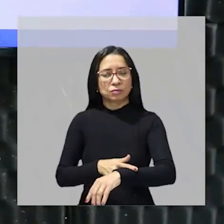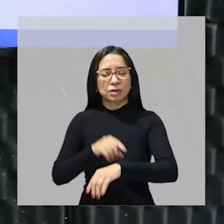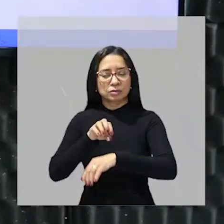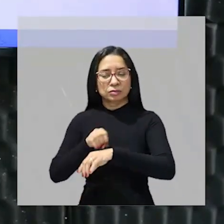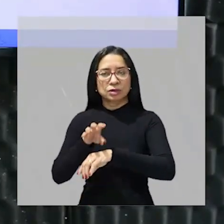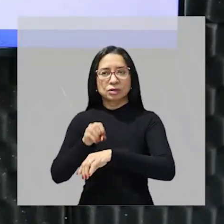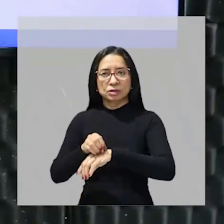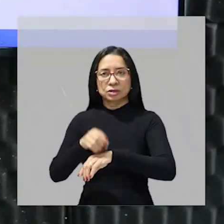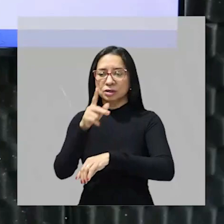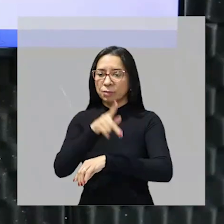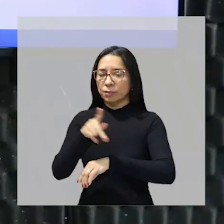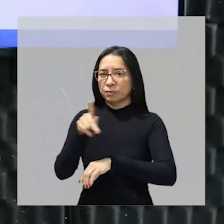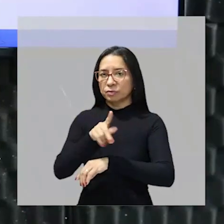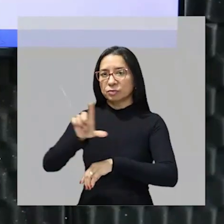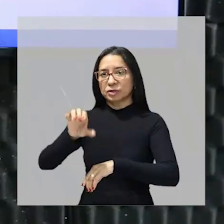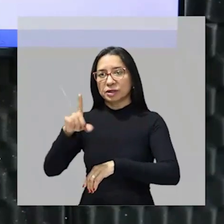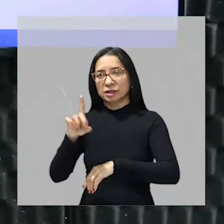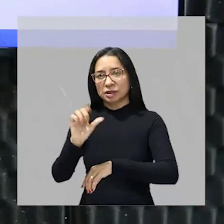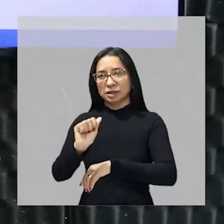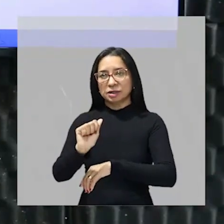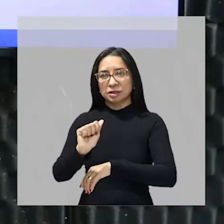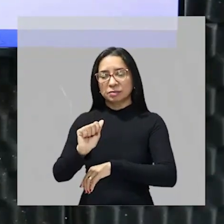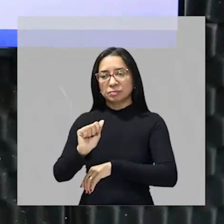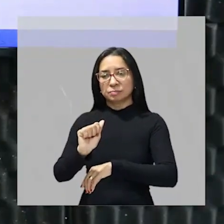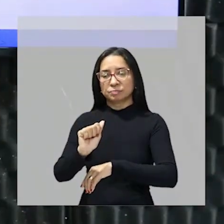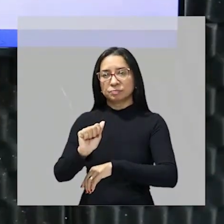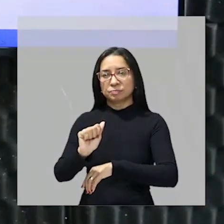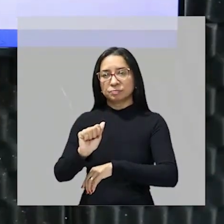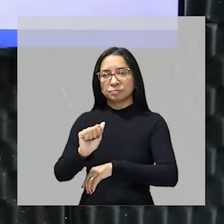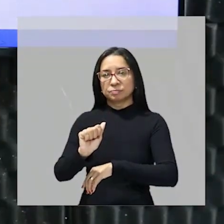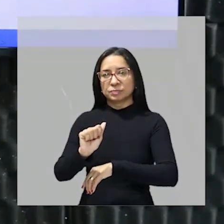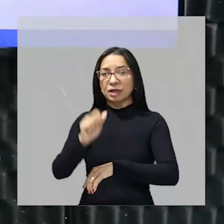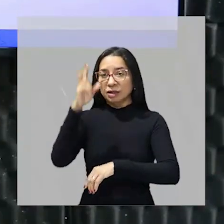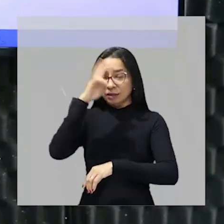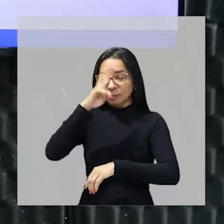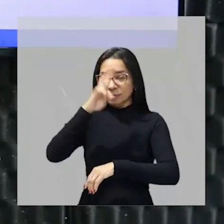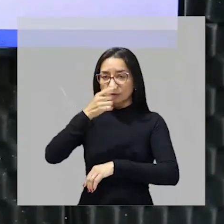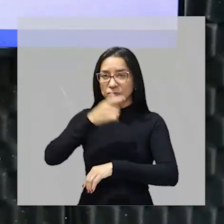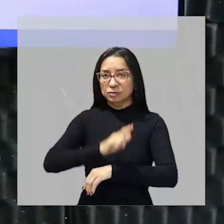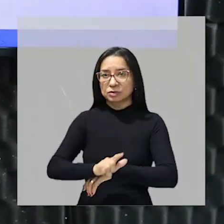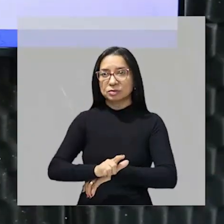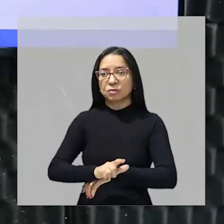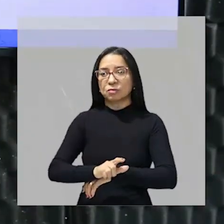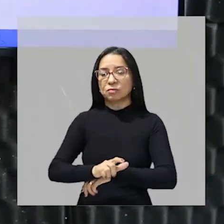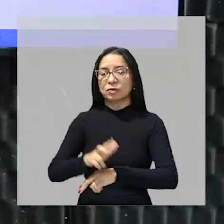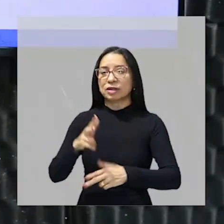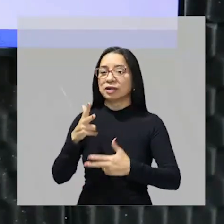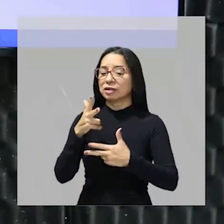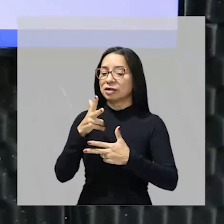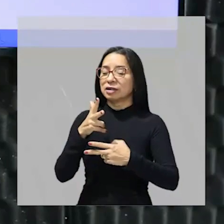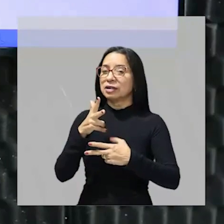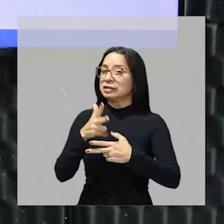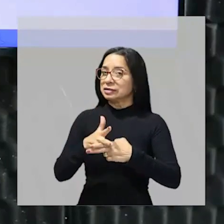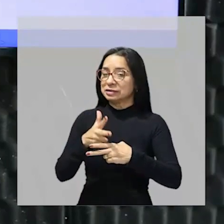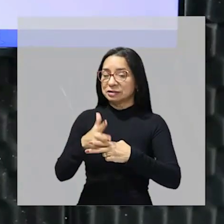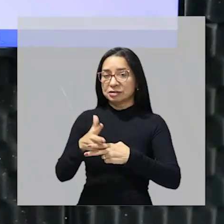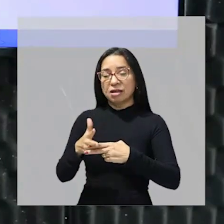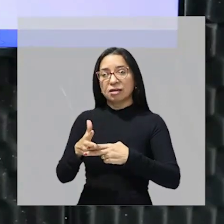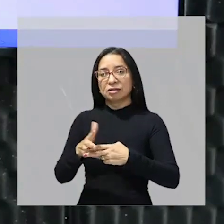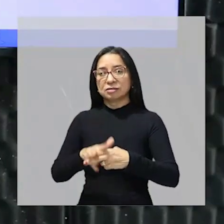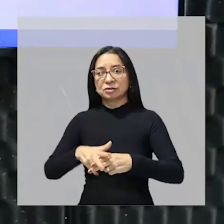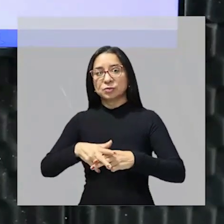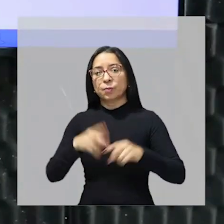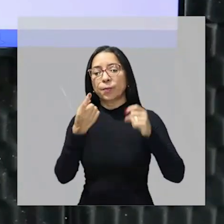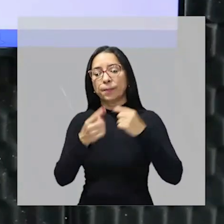dicas aqui, mas não custa nada reforçar, não é? Então, séries, músicas, dicionários,